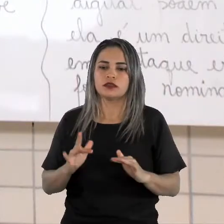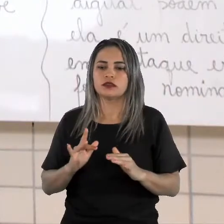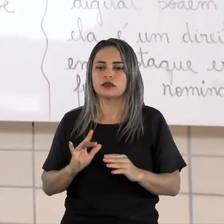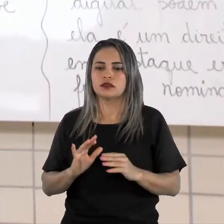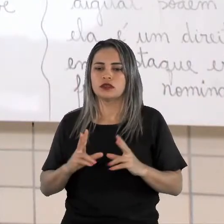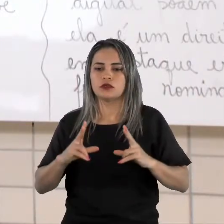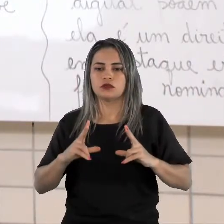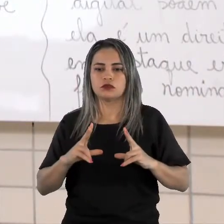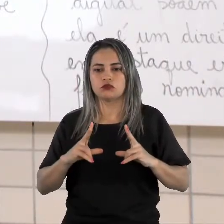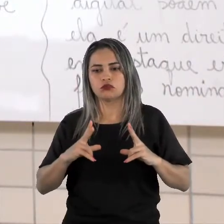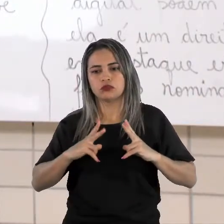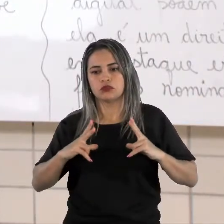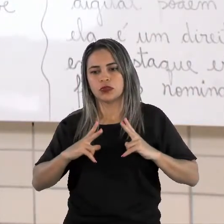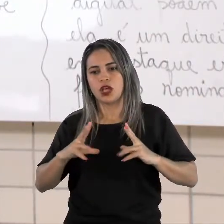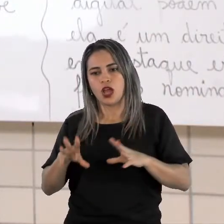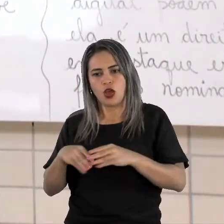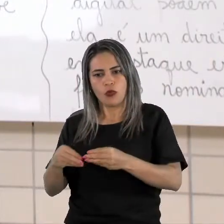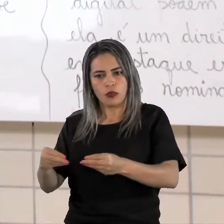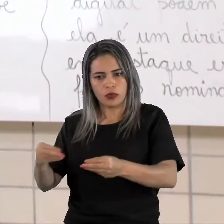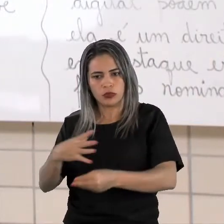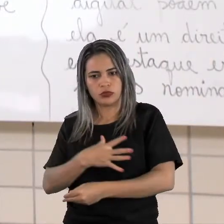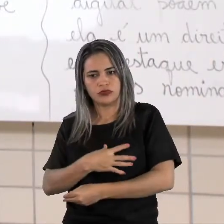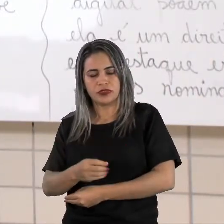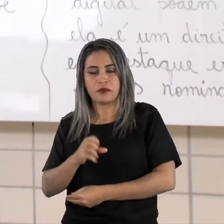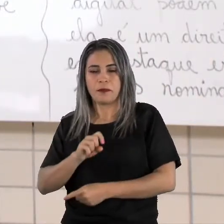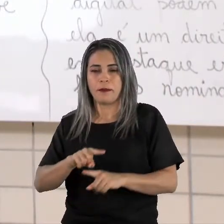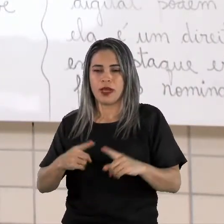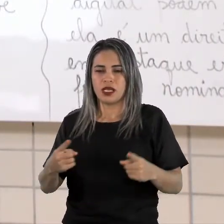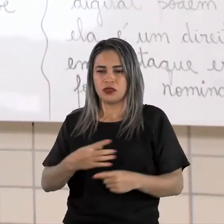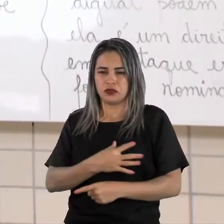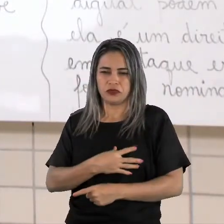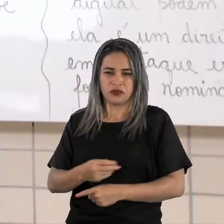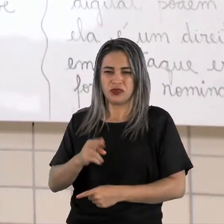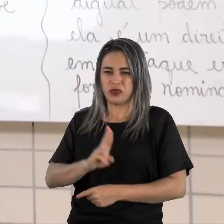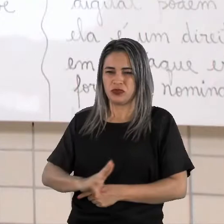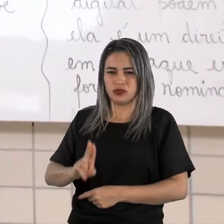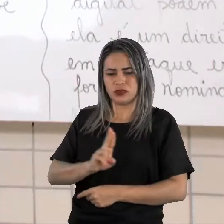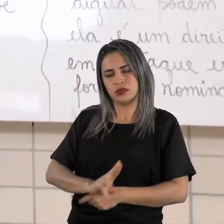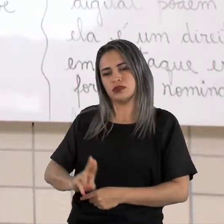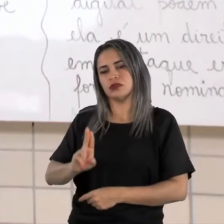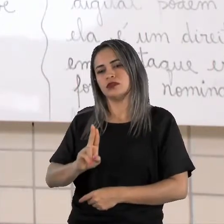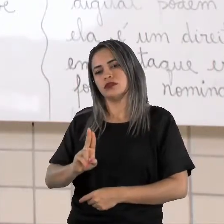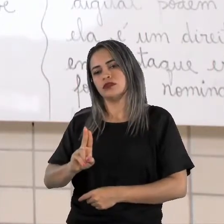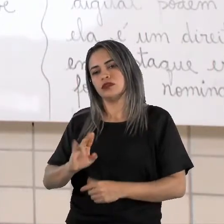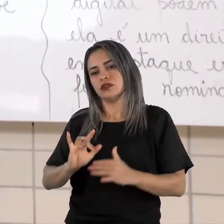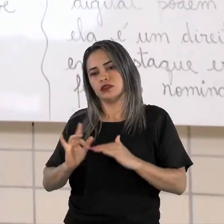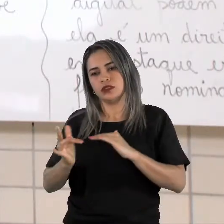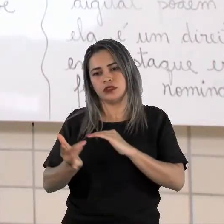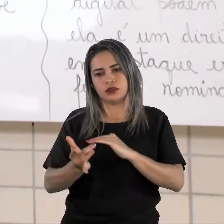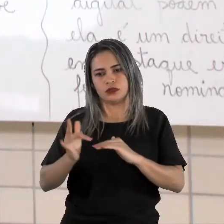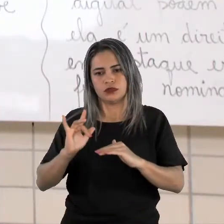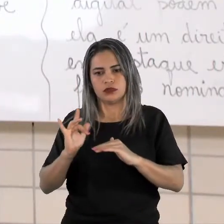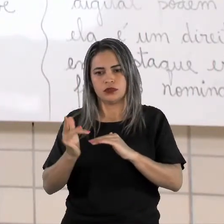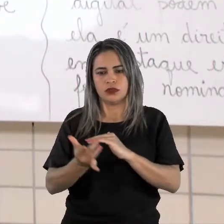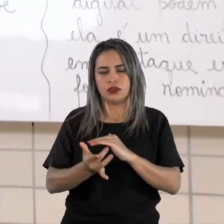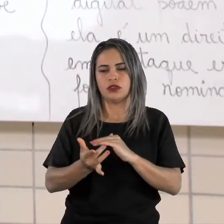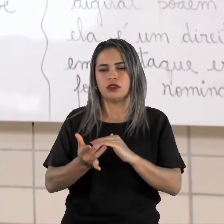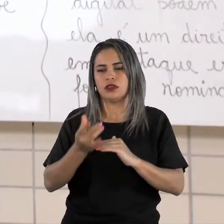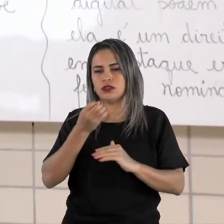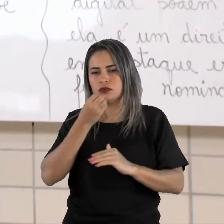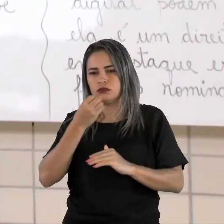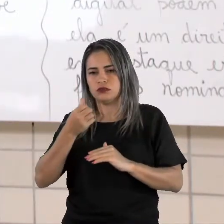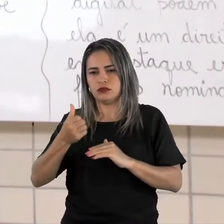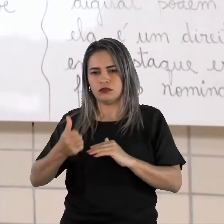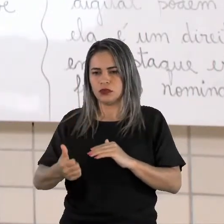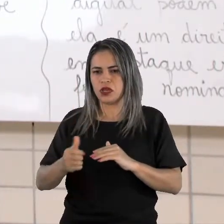ser um privilégio para esse filho. Mas se o filho não está utilizando as redes sociais de maneira benéfica, mas